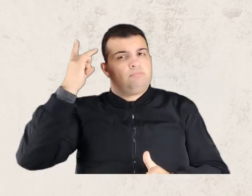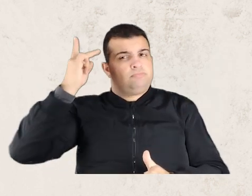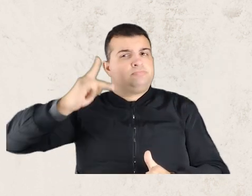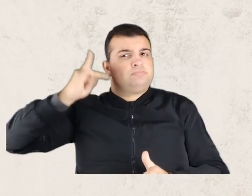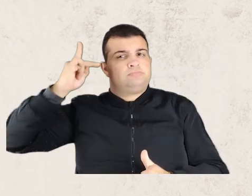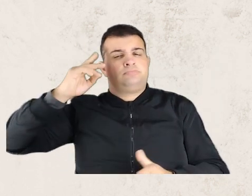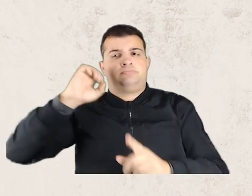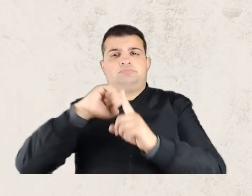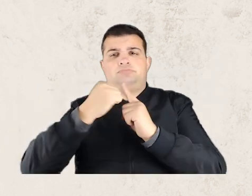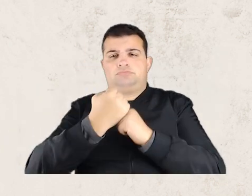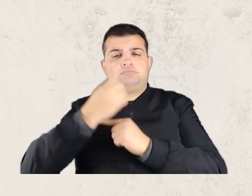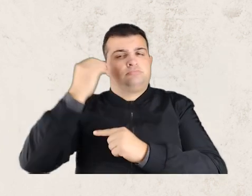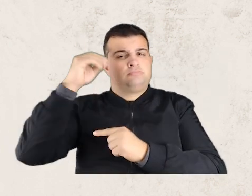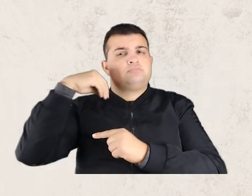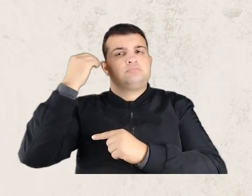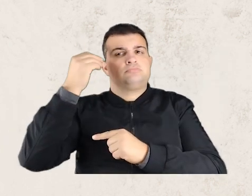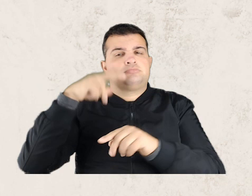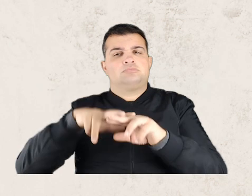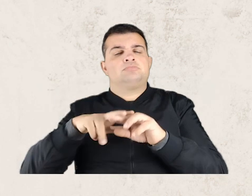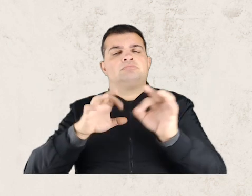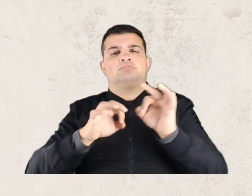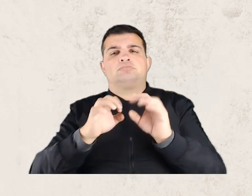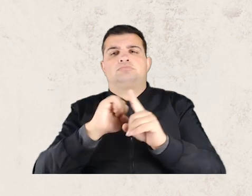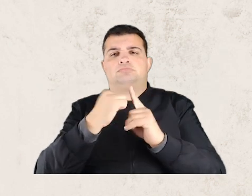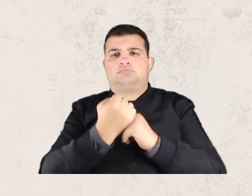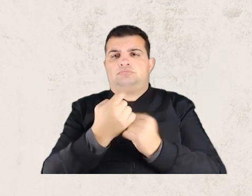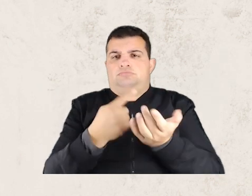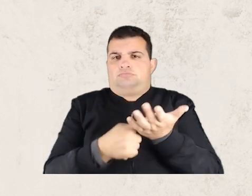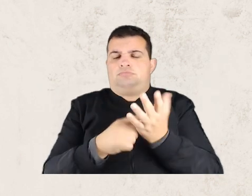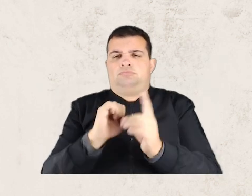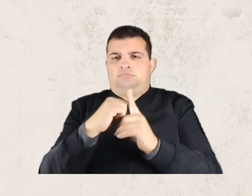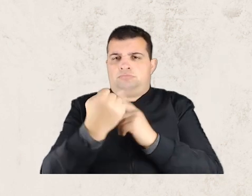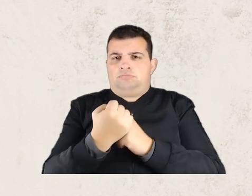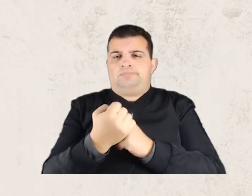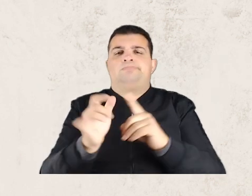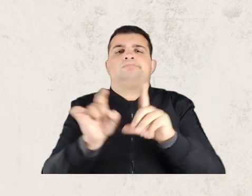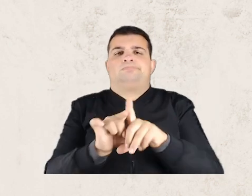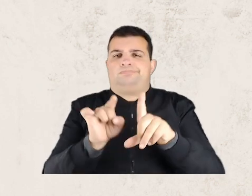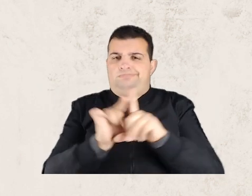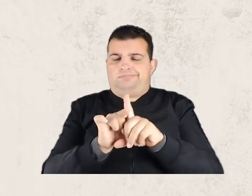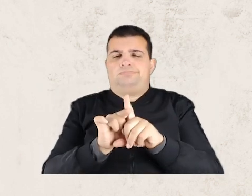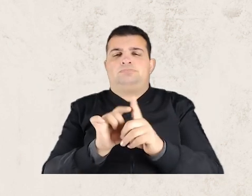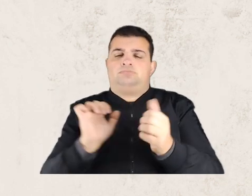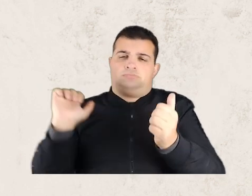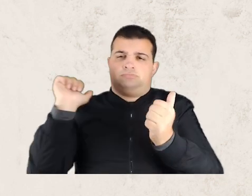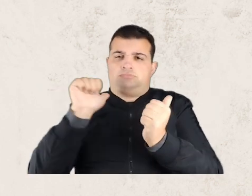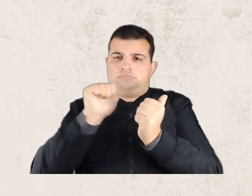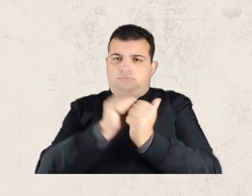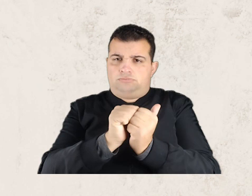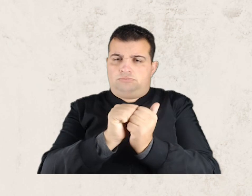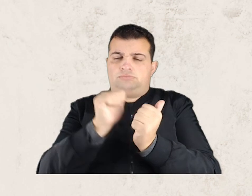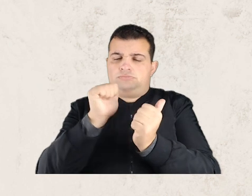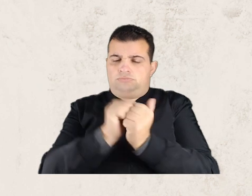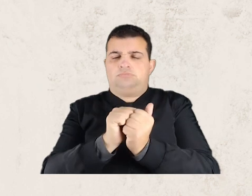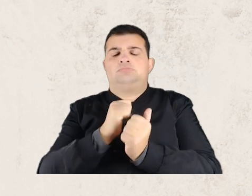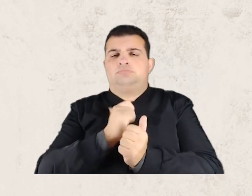também impacta o meu trabalho. Esta relação da vida coletiva com o meu trabalho é que é a natureza política